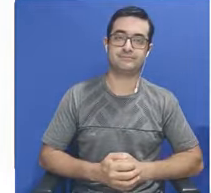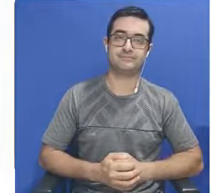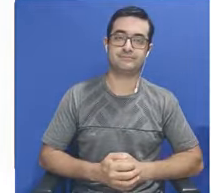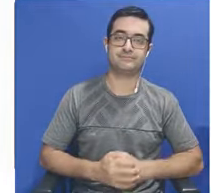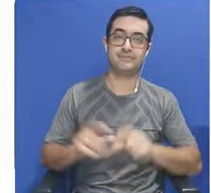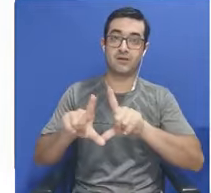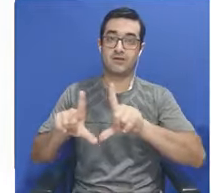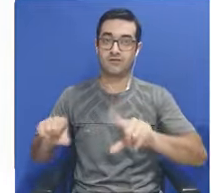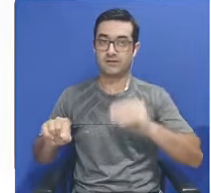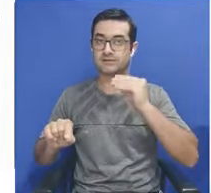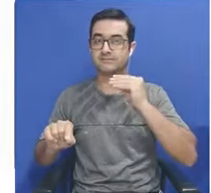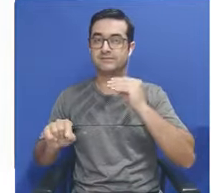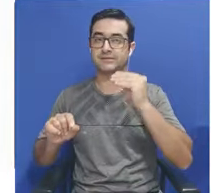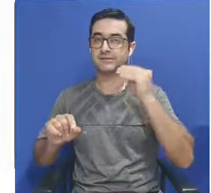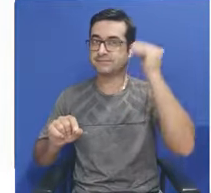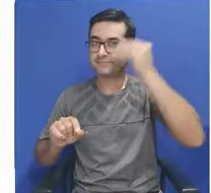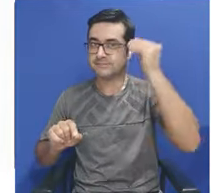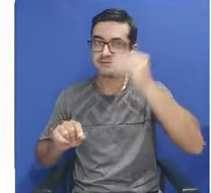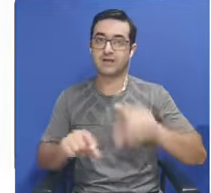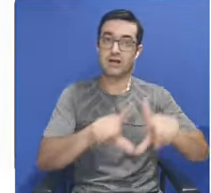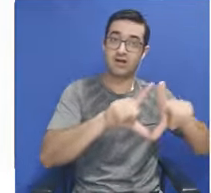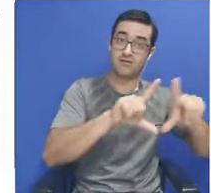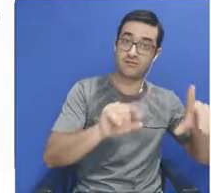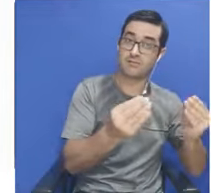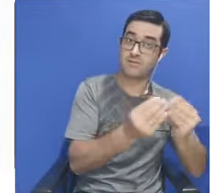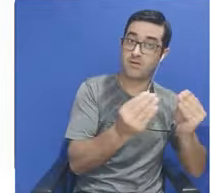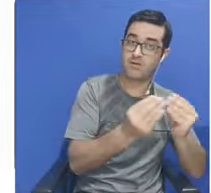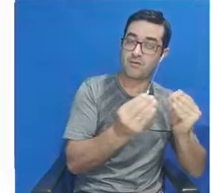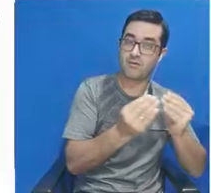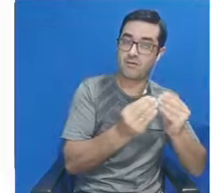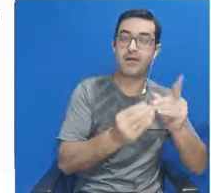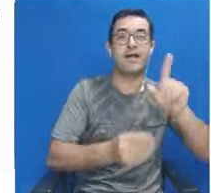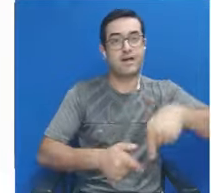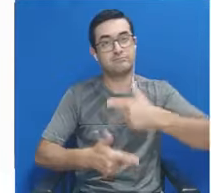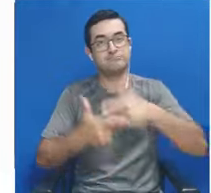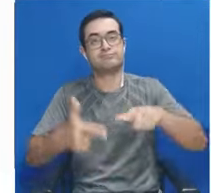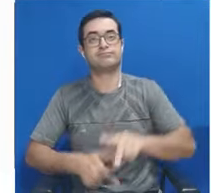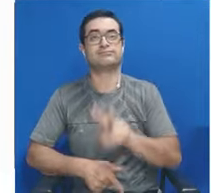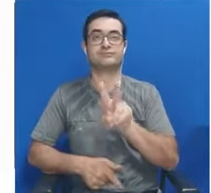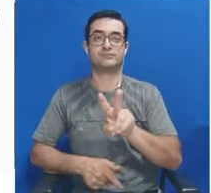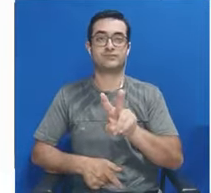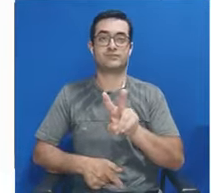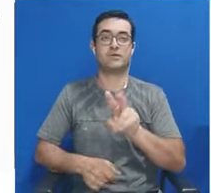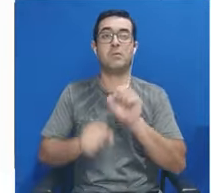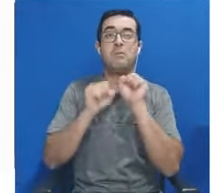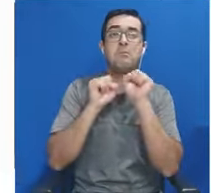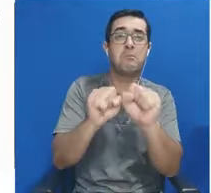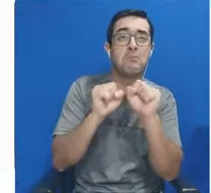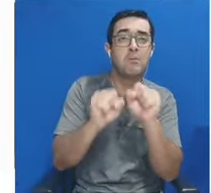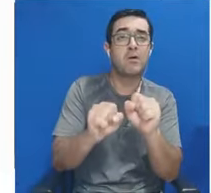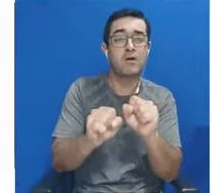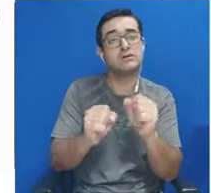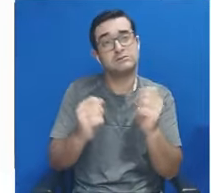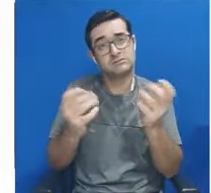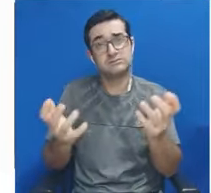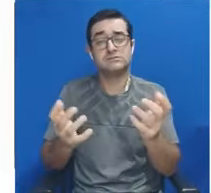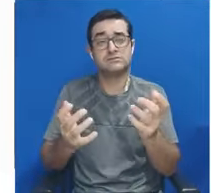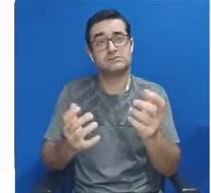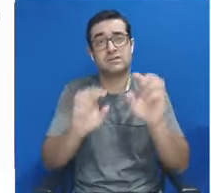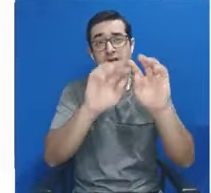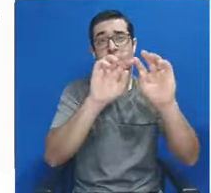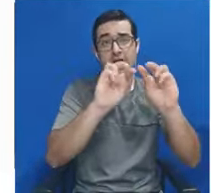fórmula empírica têm uma relação de números inteiros? Eu vou multiplicar então por 2. Poderia ser que a massa fosse igual à da